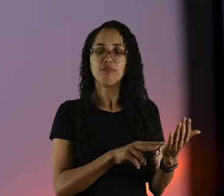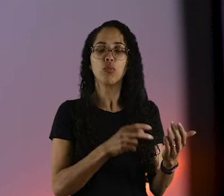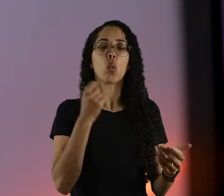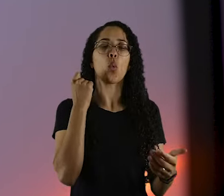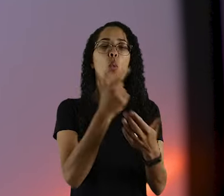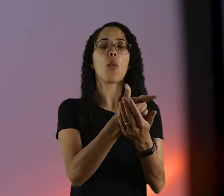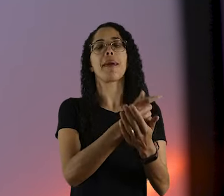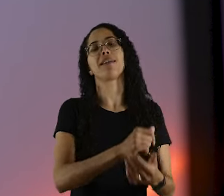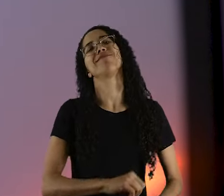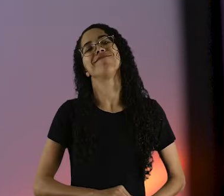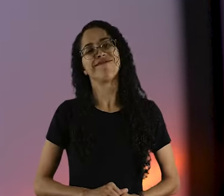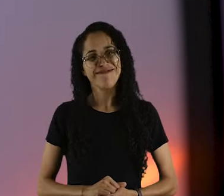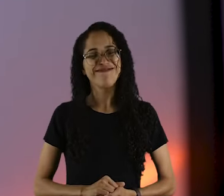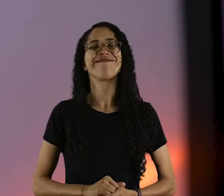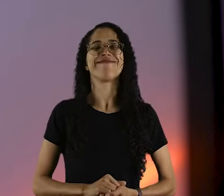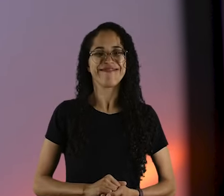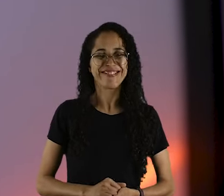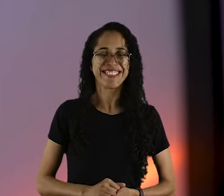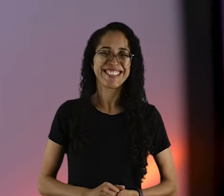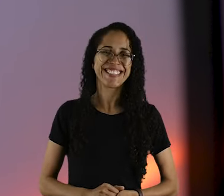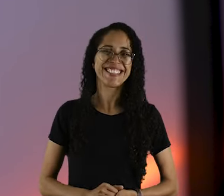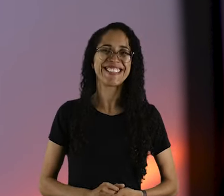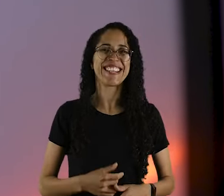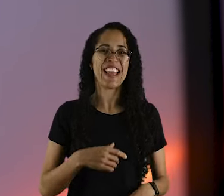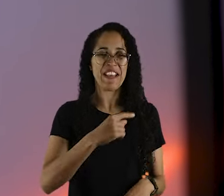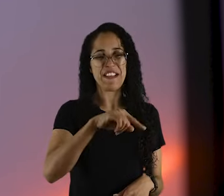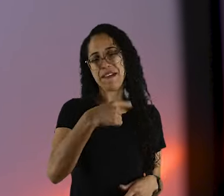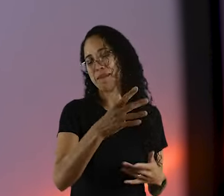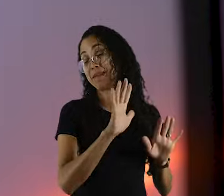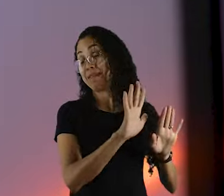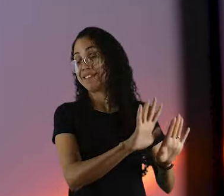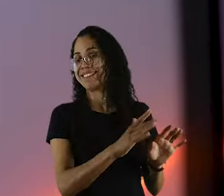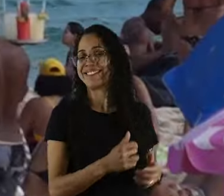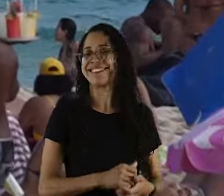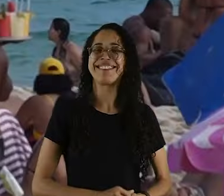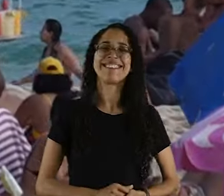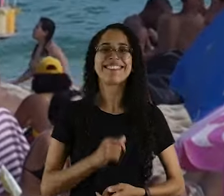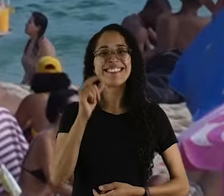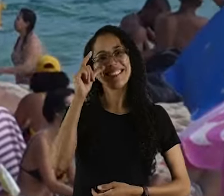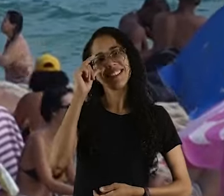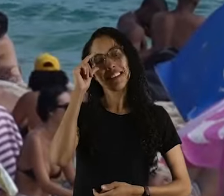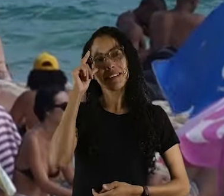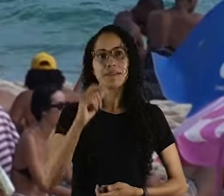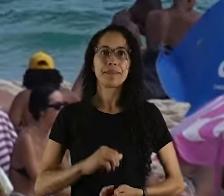agora. Aí comprei lá uns produtos lá e tá lá.